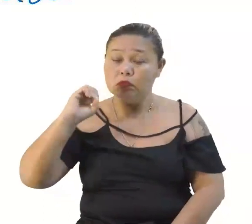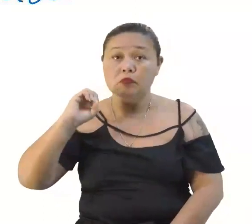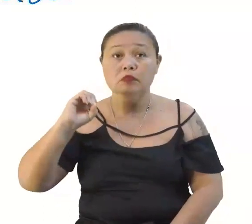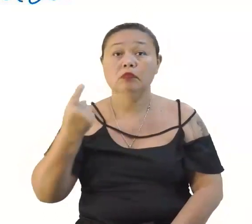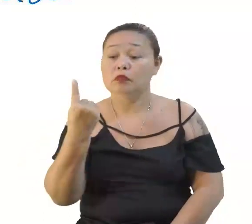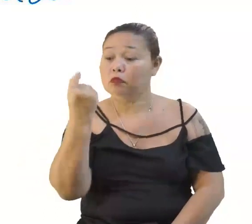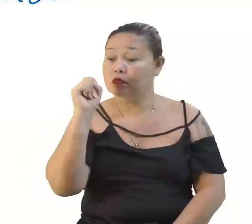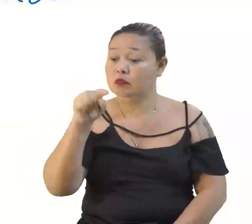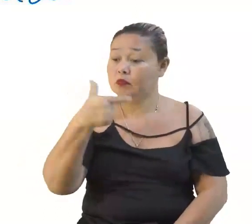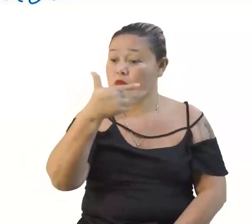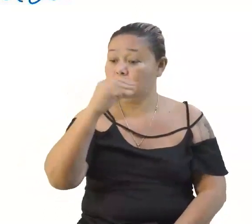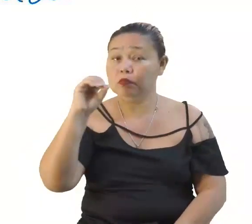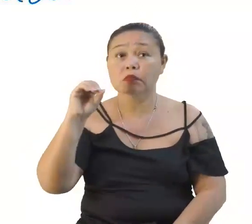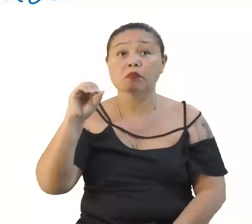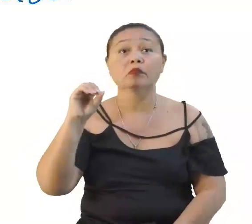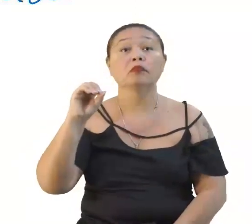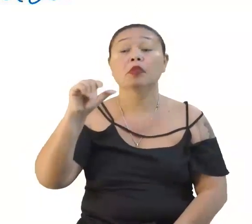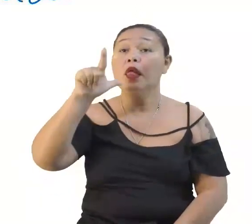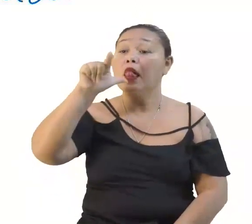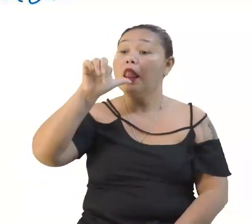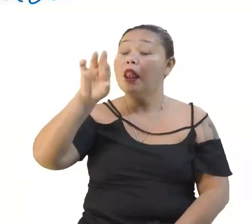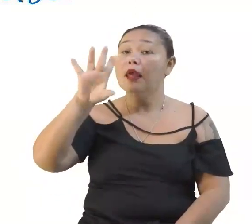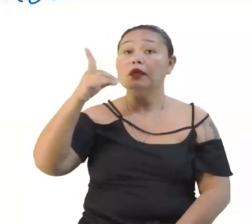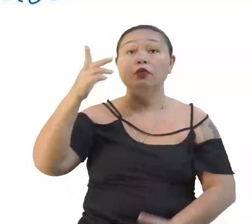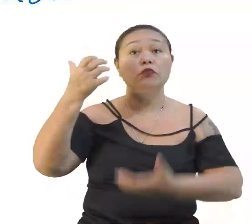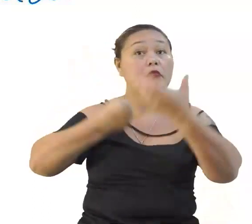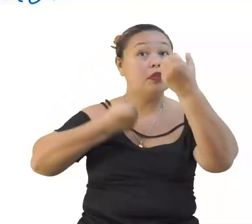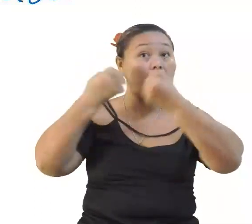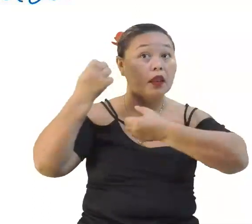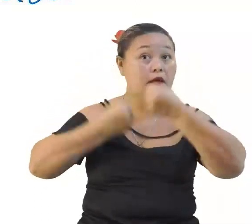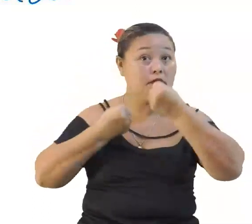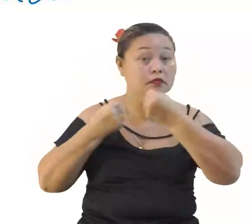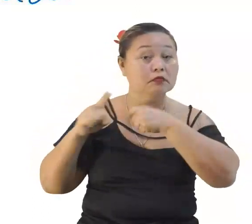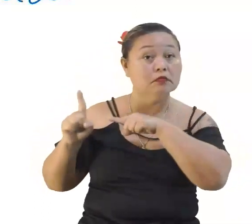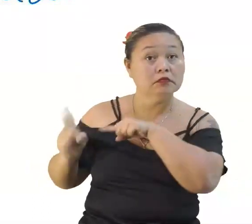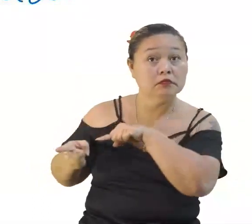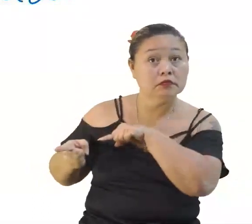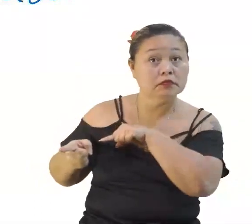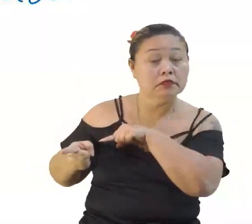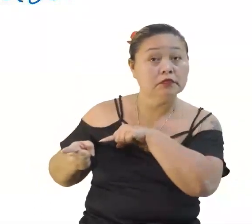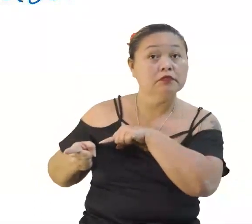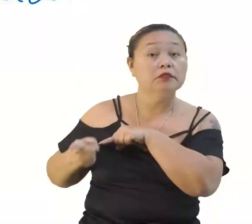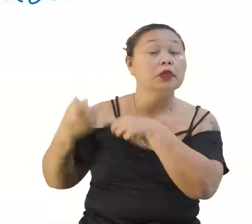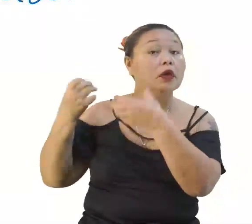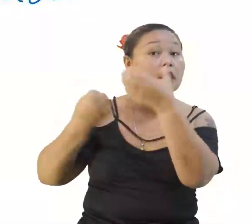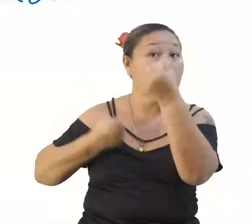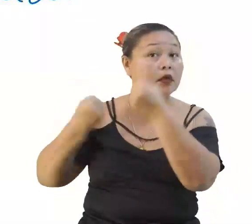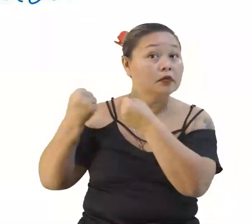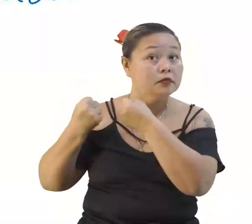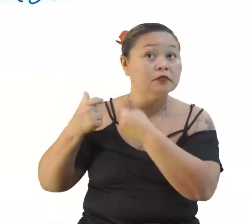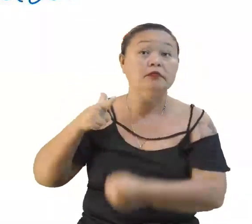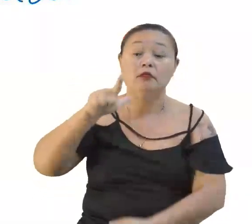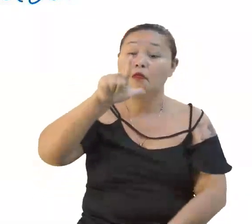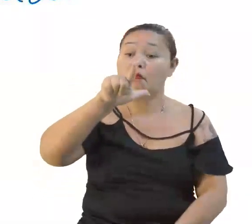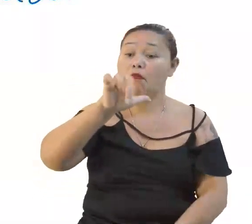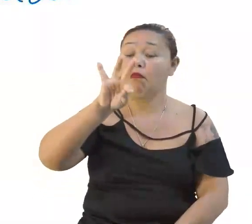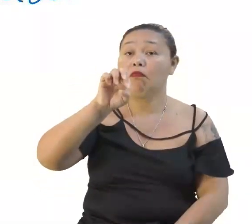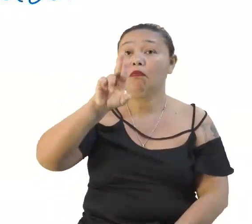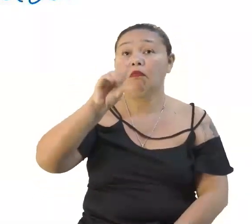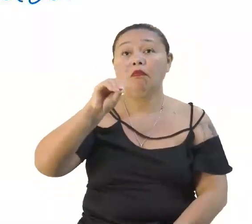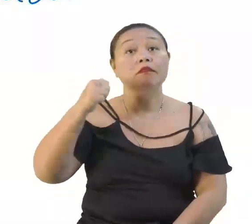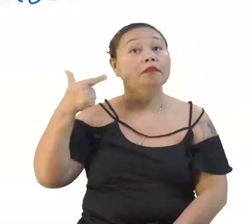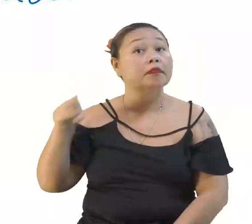então 1.200 litros, né? Aqui está em leite. Litros de leite.